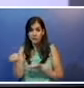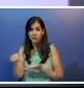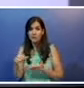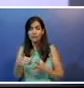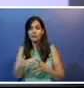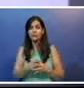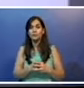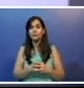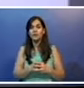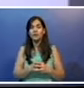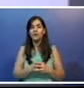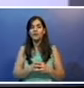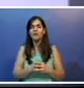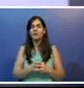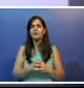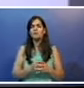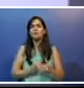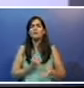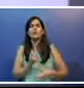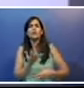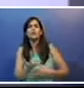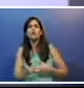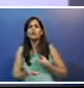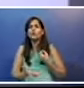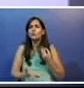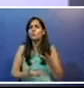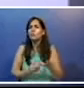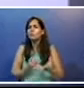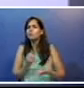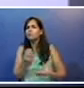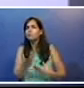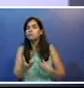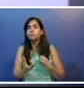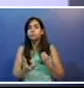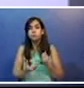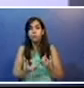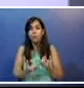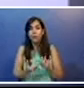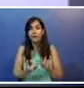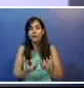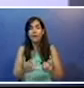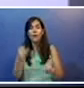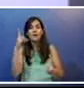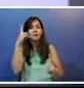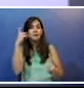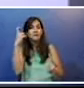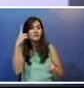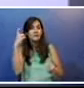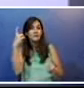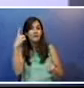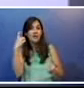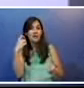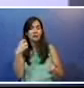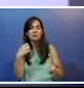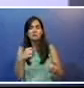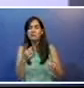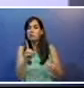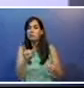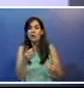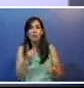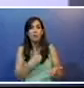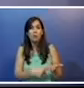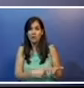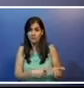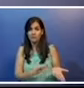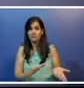dissertação expositiva expõe com isenção até mesmo ideias com as quais não concorda.